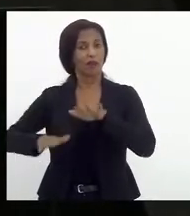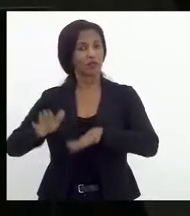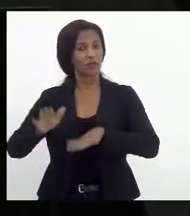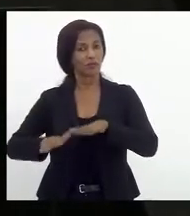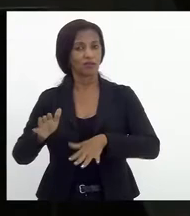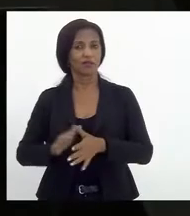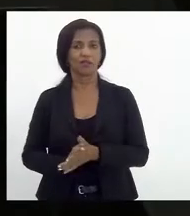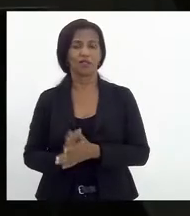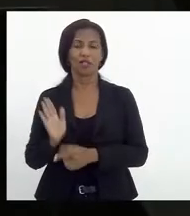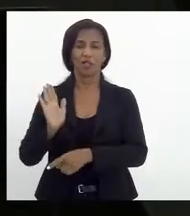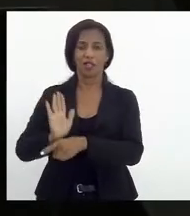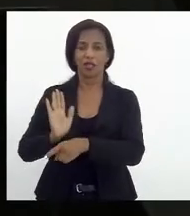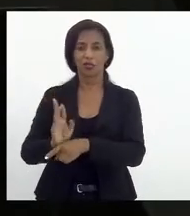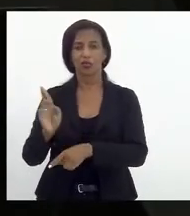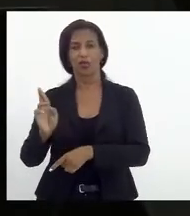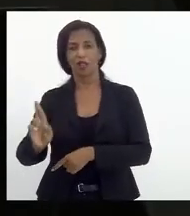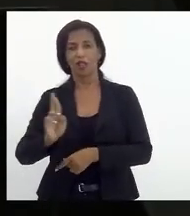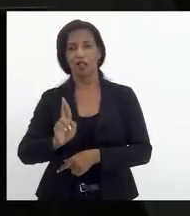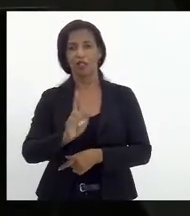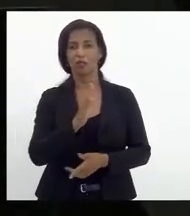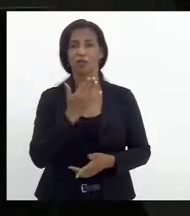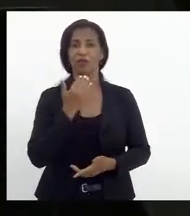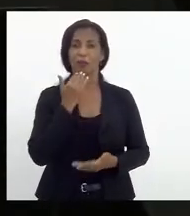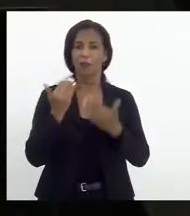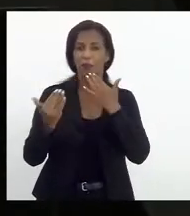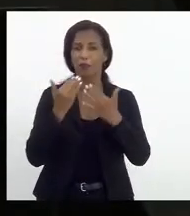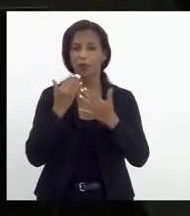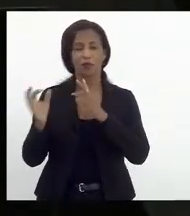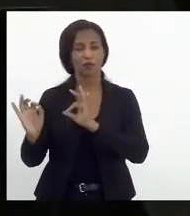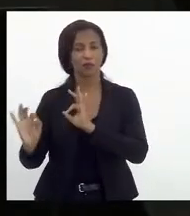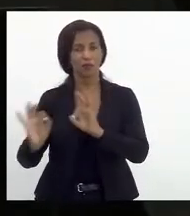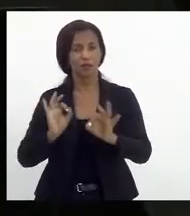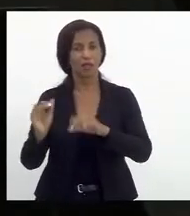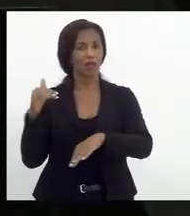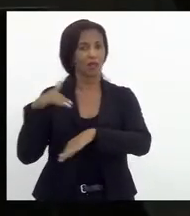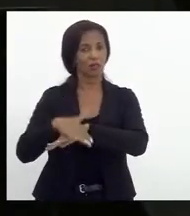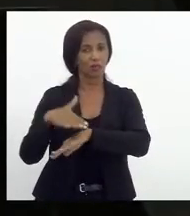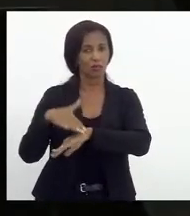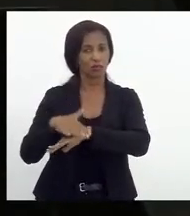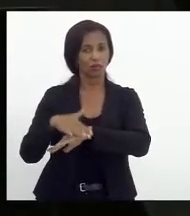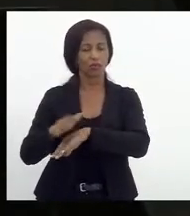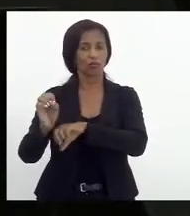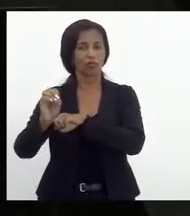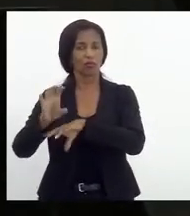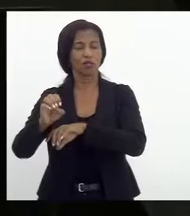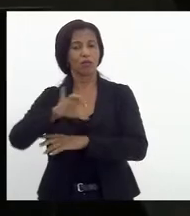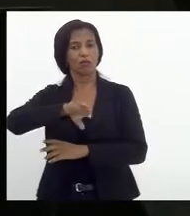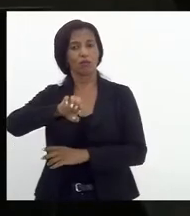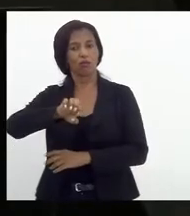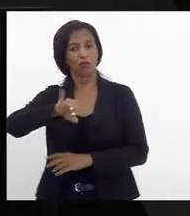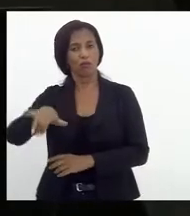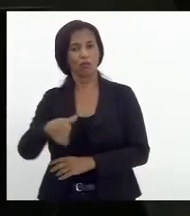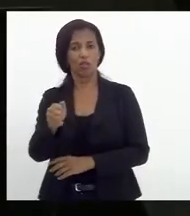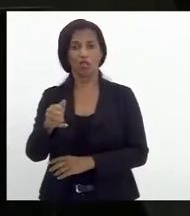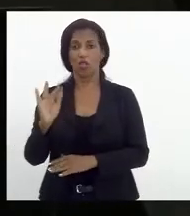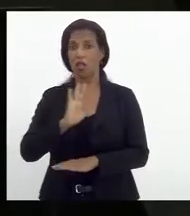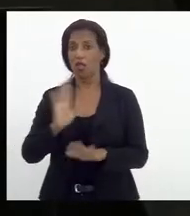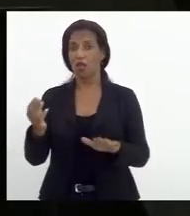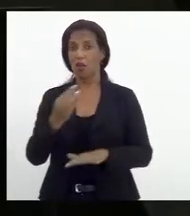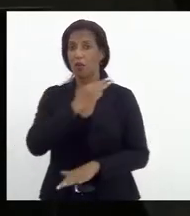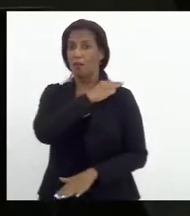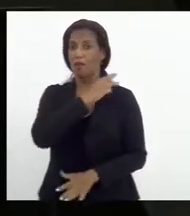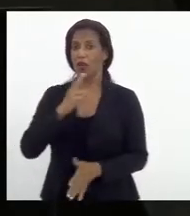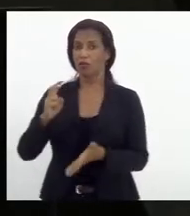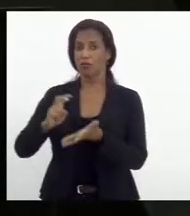vezes, ele ajuda a responder a certas demandas, notadamente, no turno da noite, na educação de jovens e adultos. Não no ensino médio regular